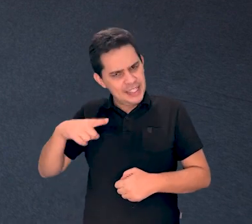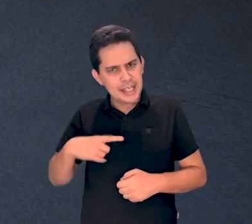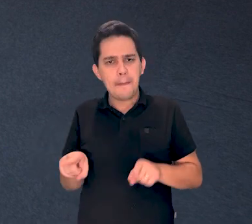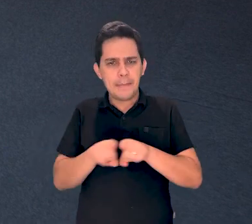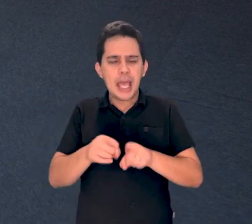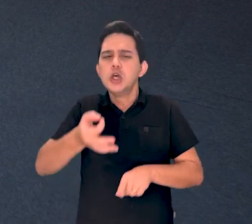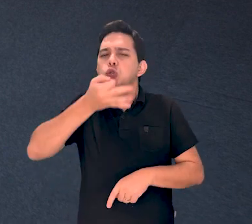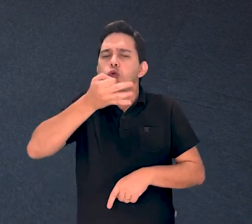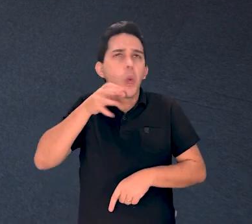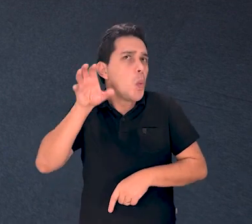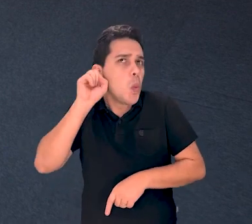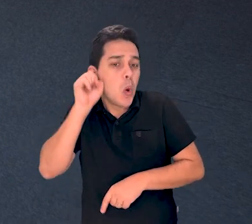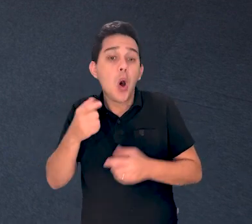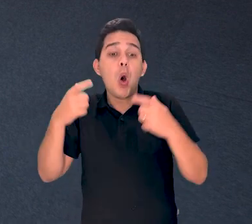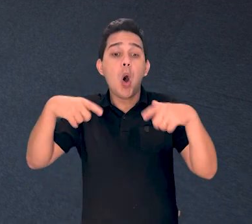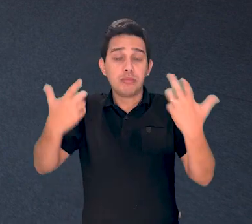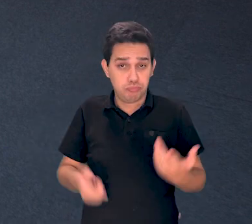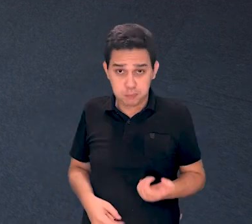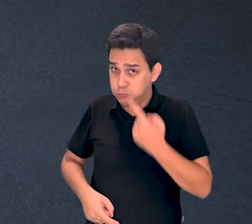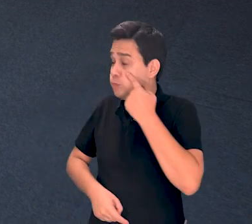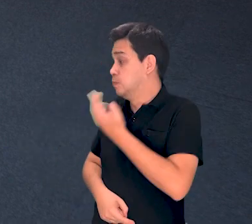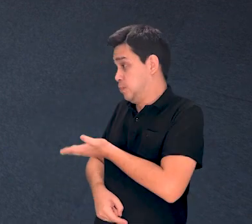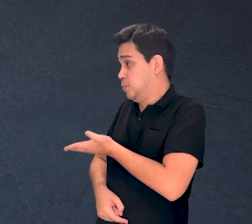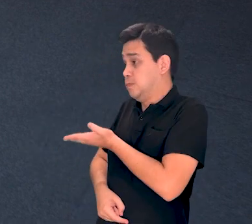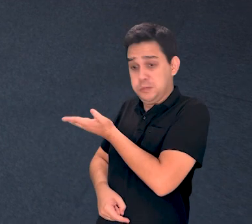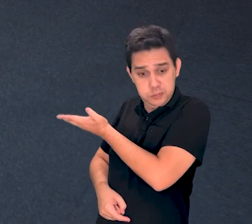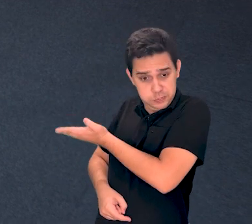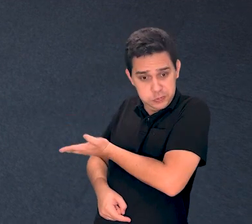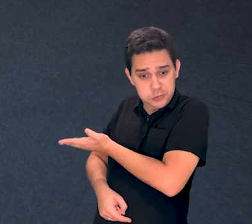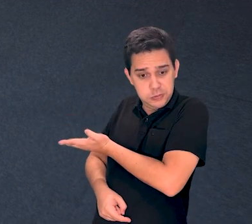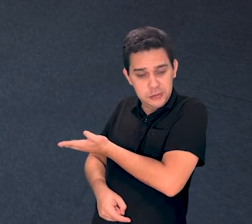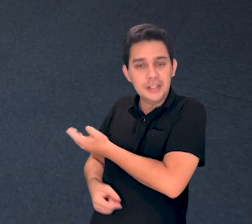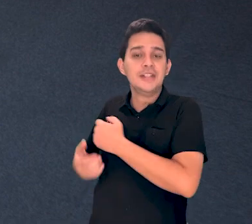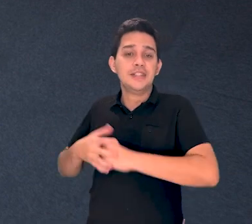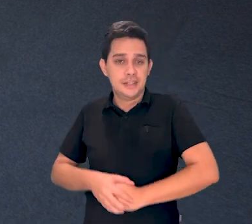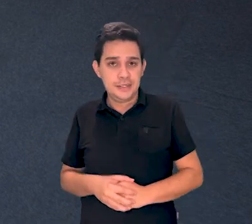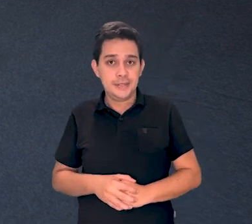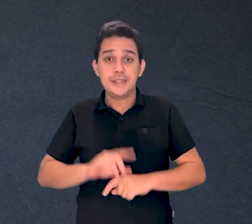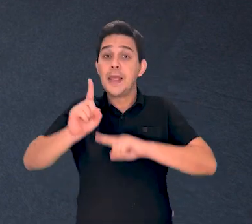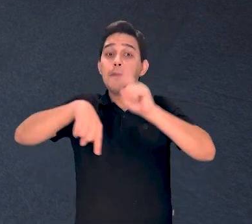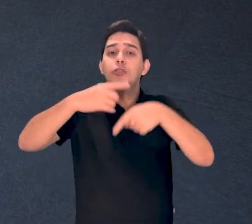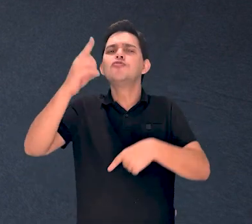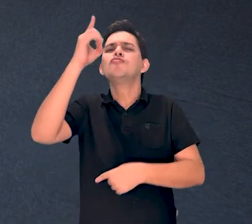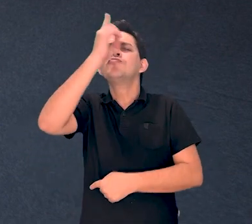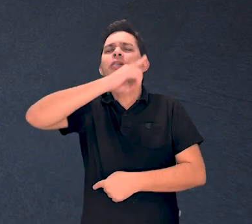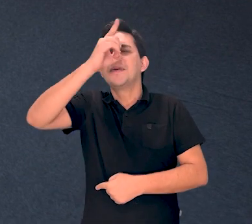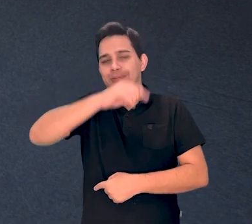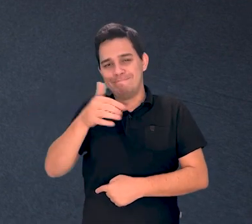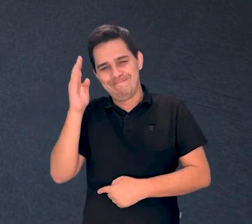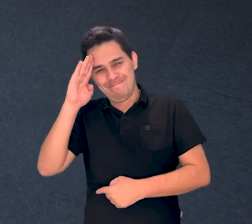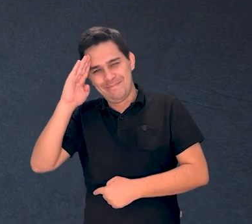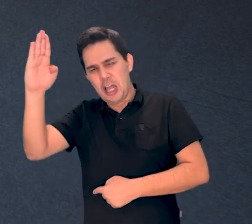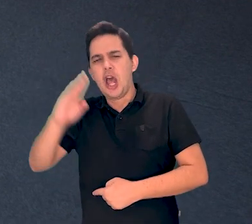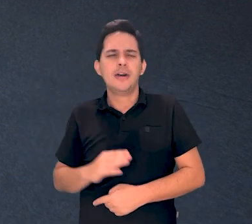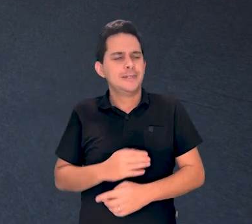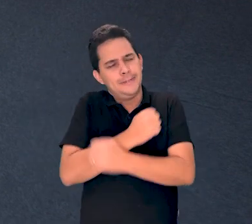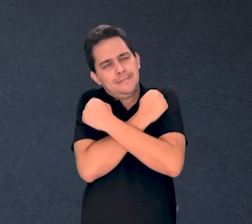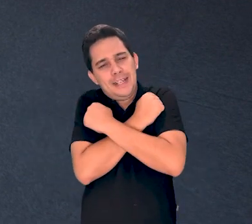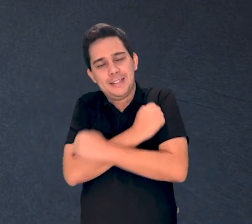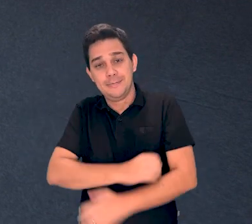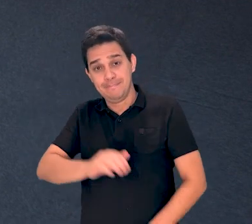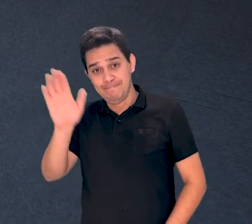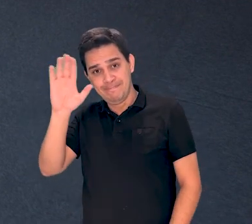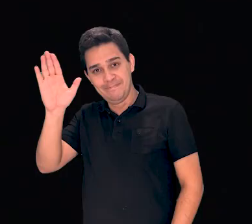está disponível em Podcast nas plataformas dizer Spotify e iTunes Nos vemos no próximo domingo um forte